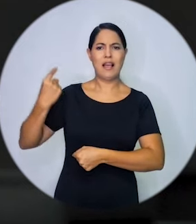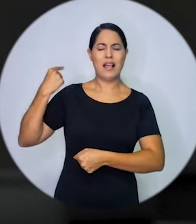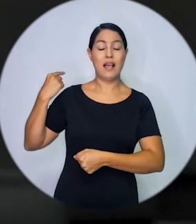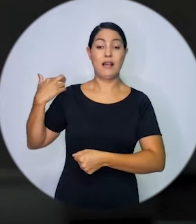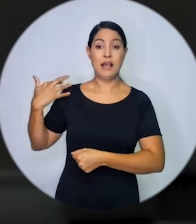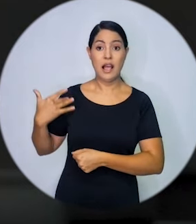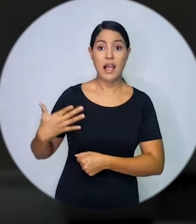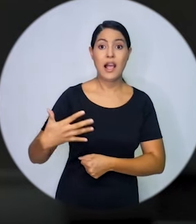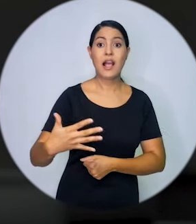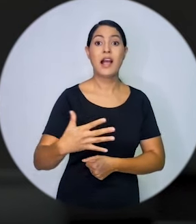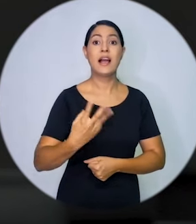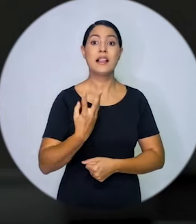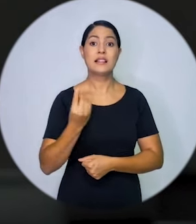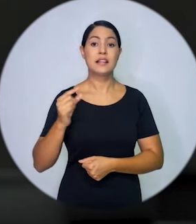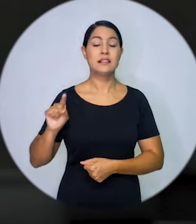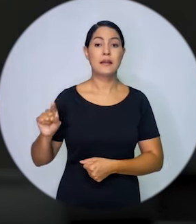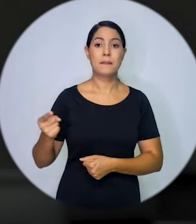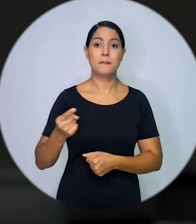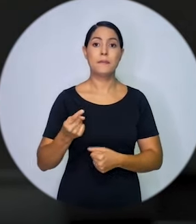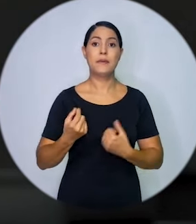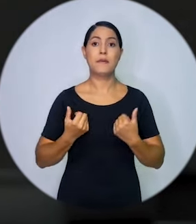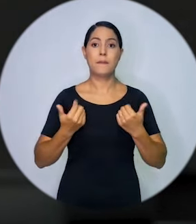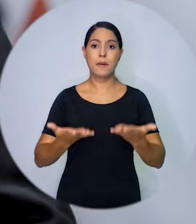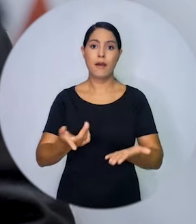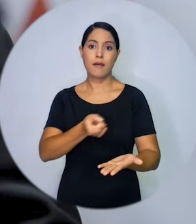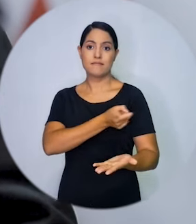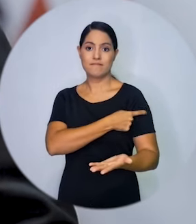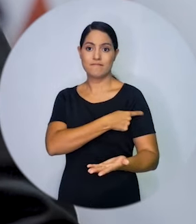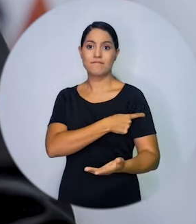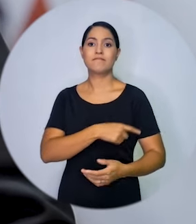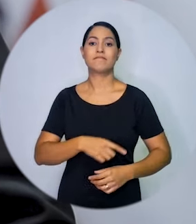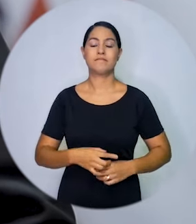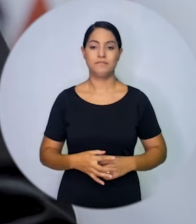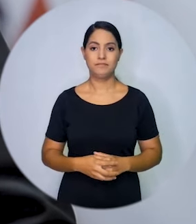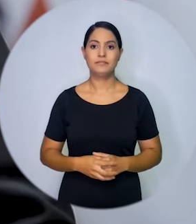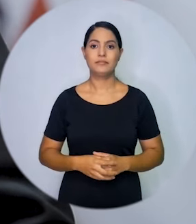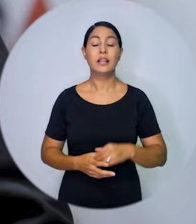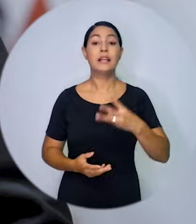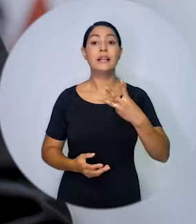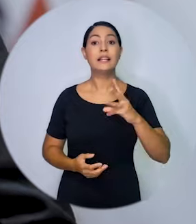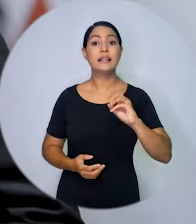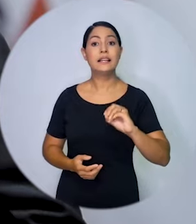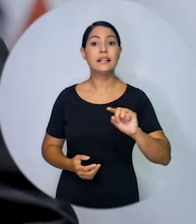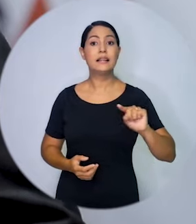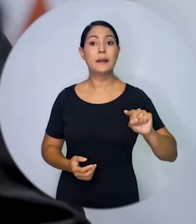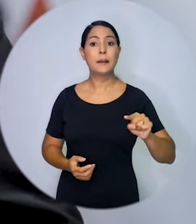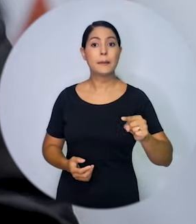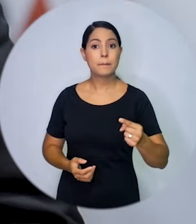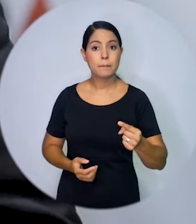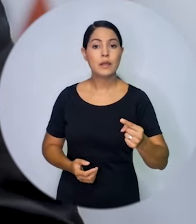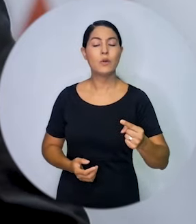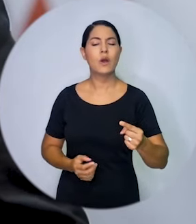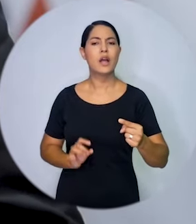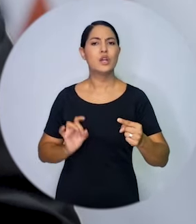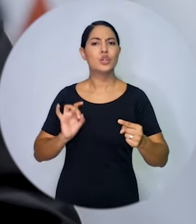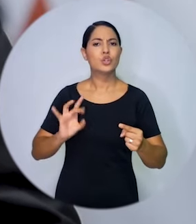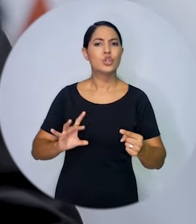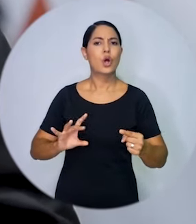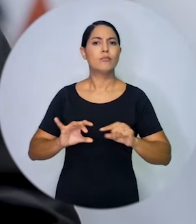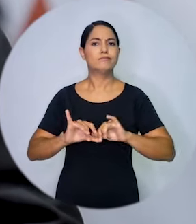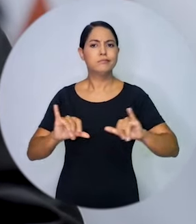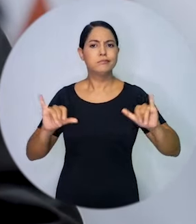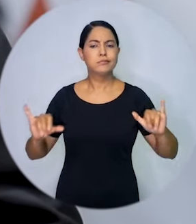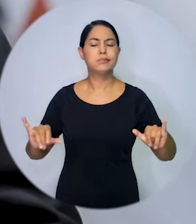anualmente cerca de 30 mil doses do imunizante. Esse número de 30 mil doses, ele representa parte da nossa